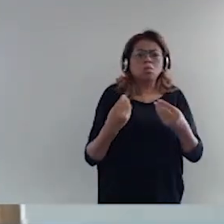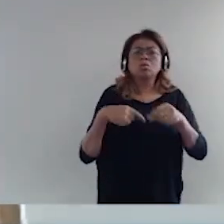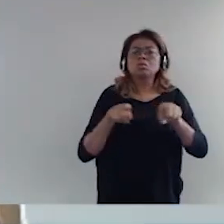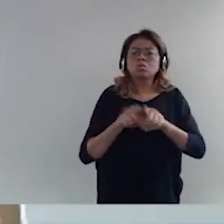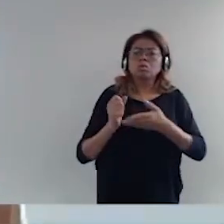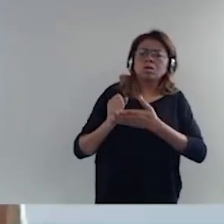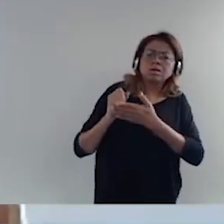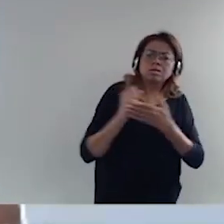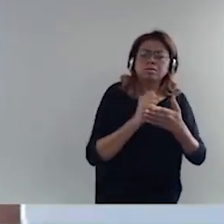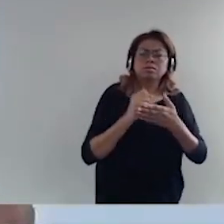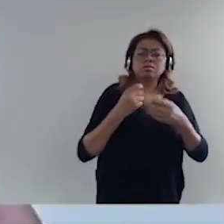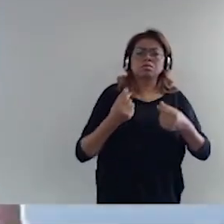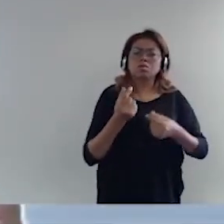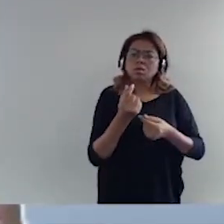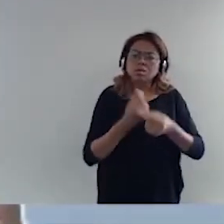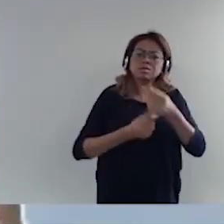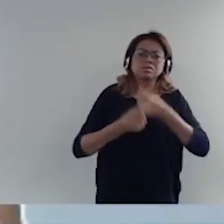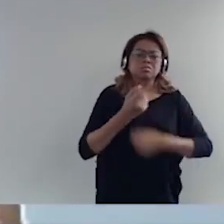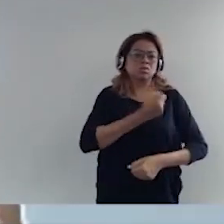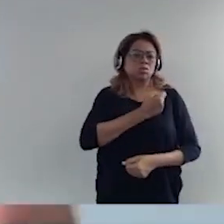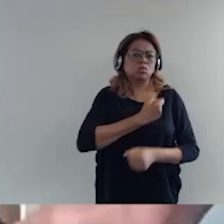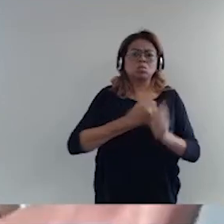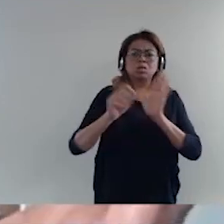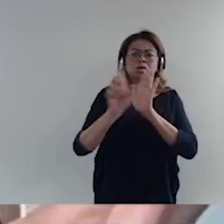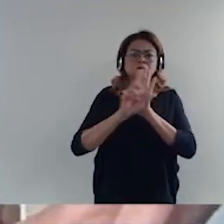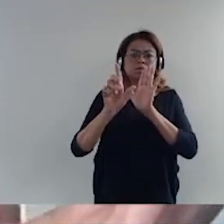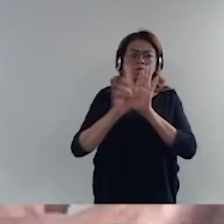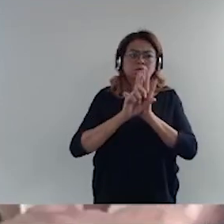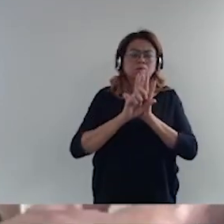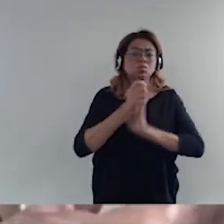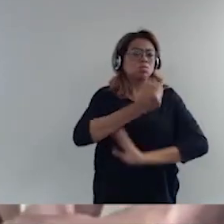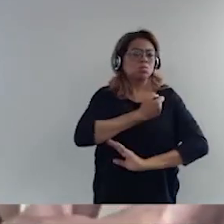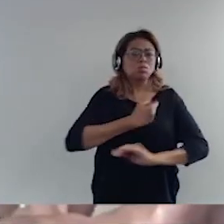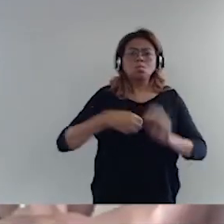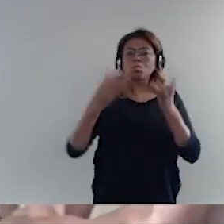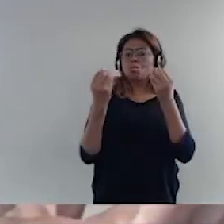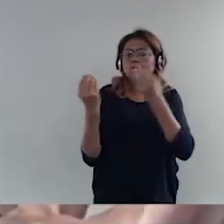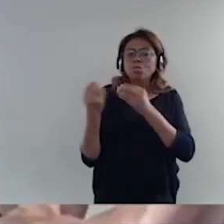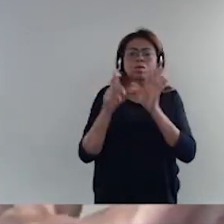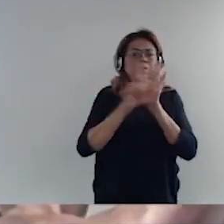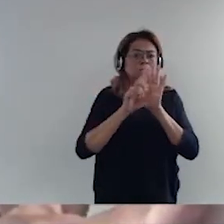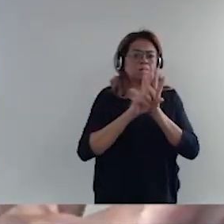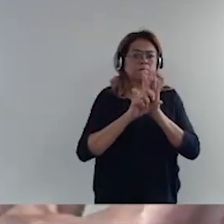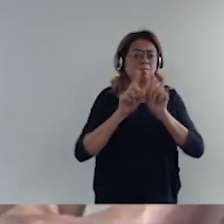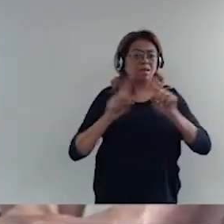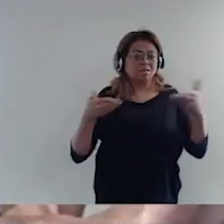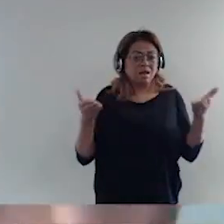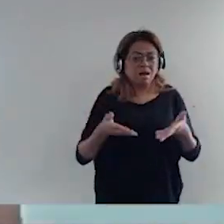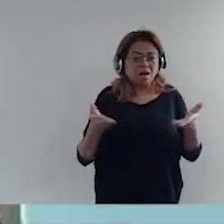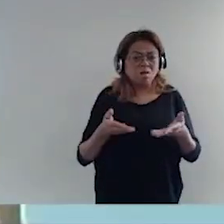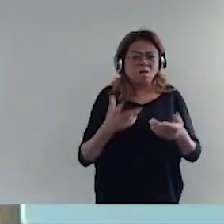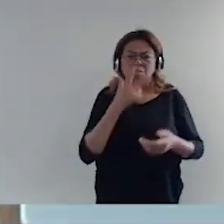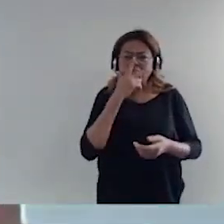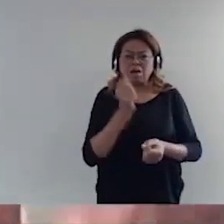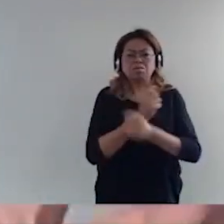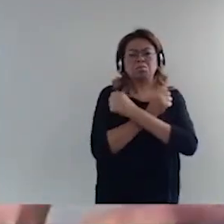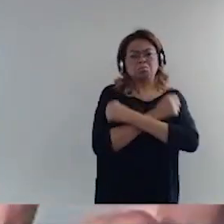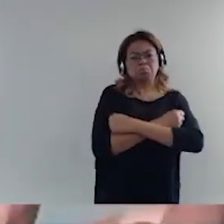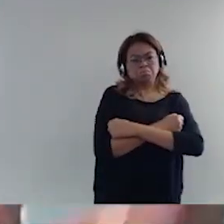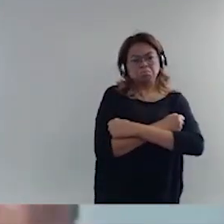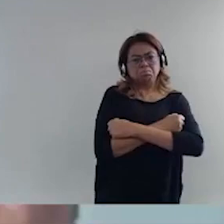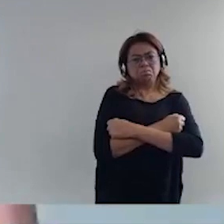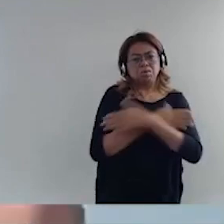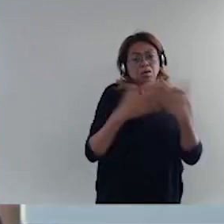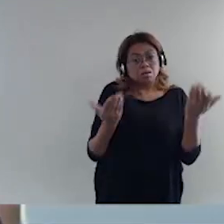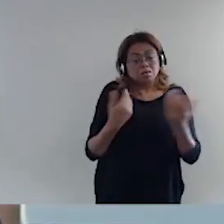orçamento de guerra e na aprovação de inúmeras leis. Agora, não dá para cruzar o braço e achar que o problema é sempre dos